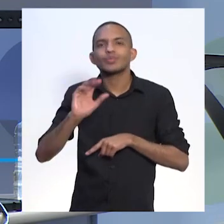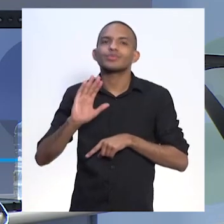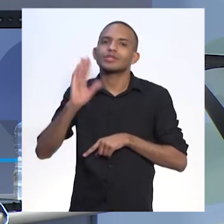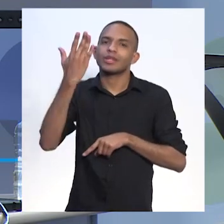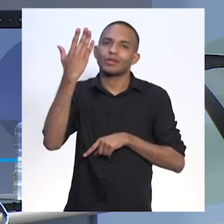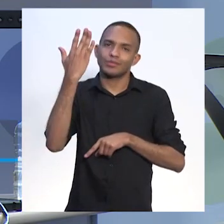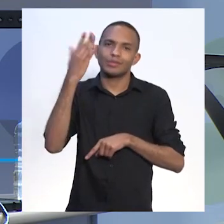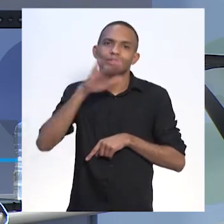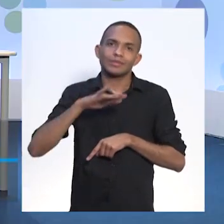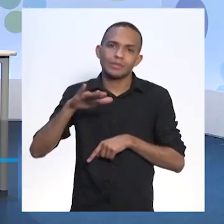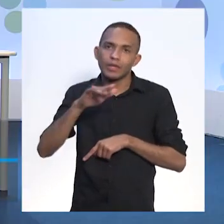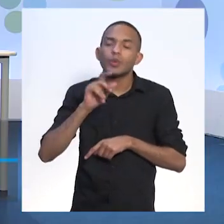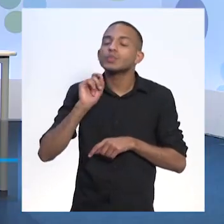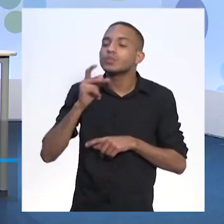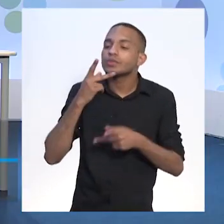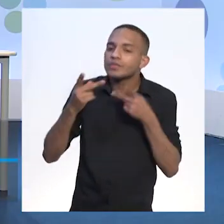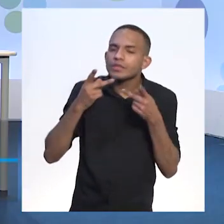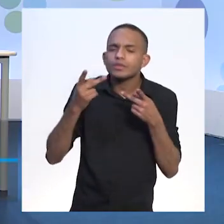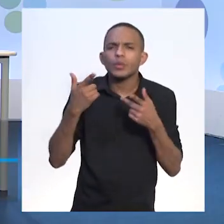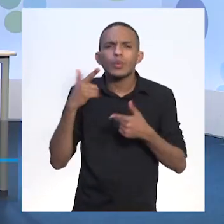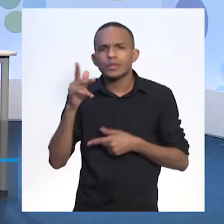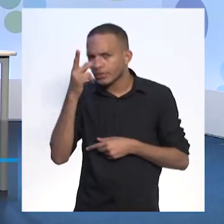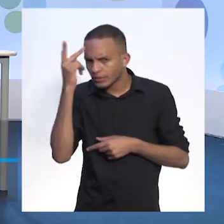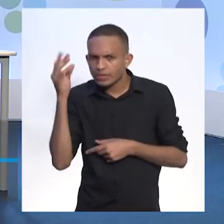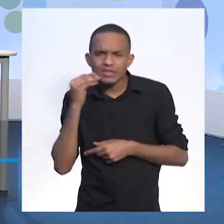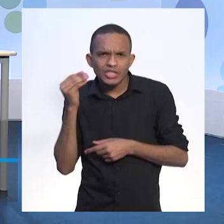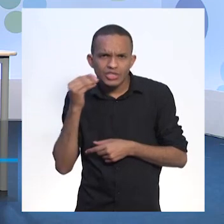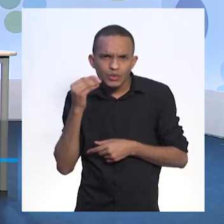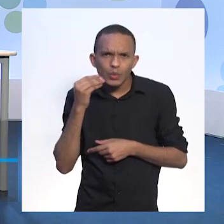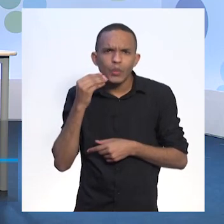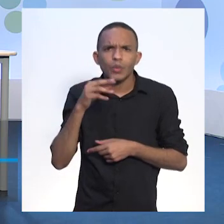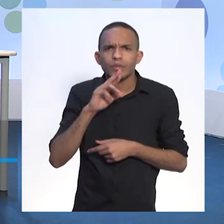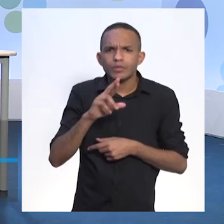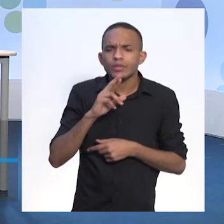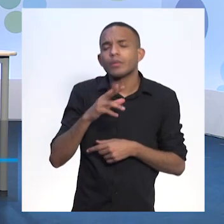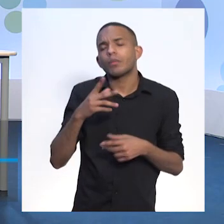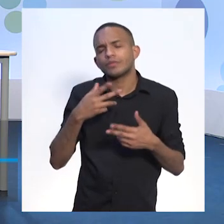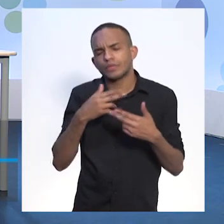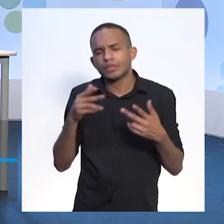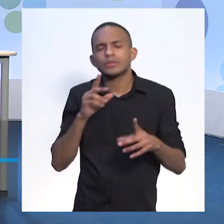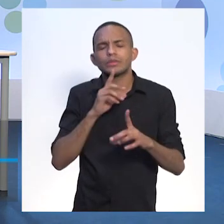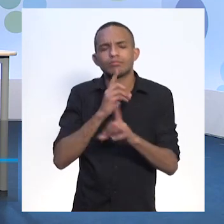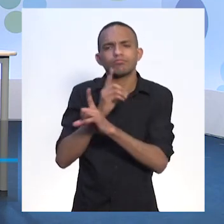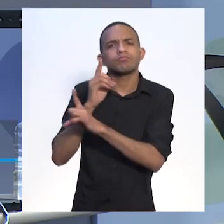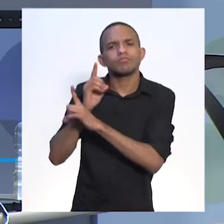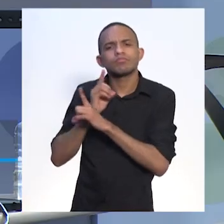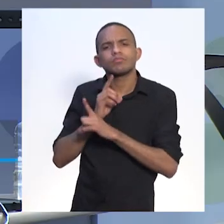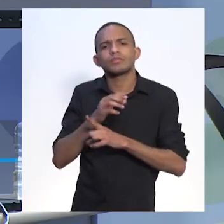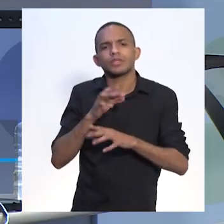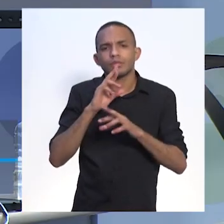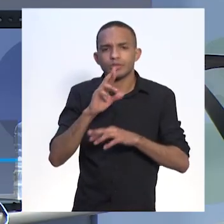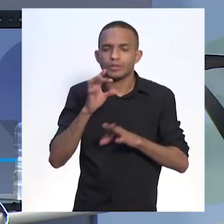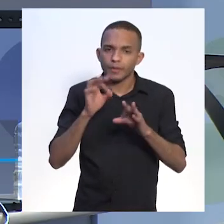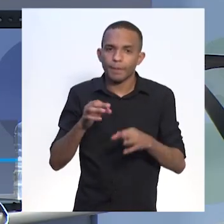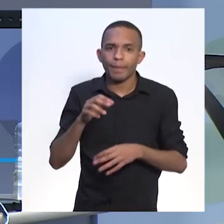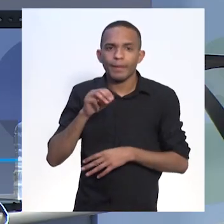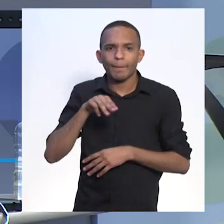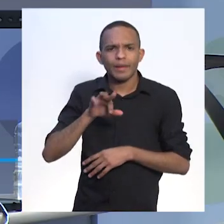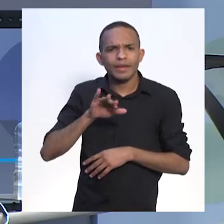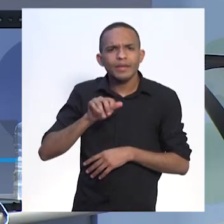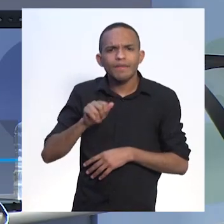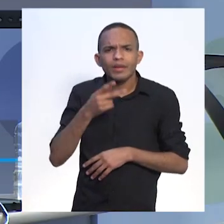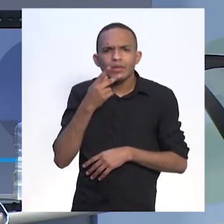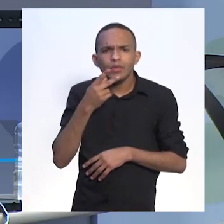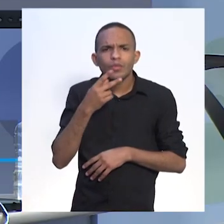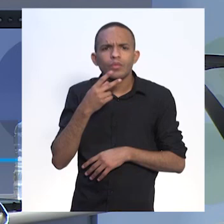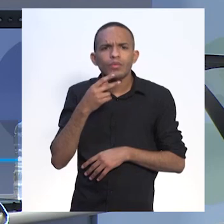estão falando. Mas alguém tentou justificar? Porque muitos acertaram a resposta. Aí. A Promaria está falando que o áudio está baixo, é